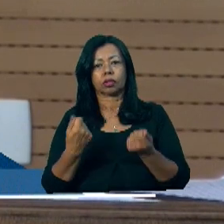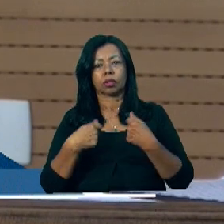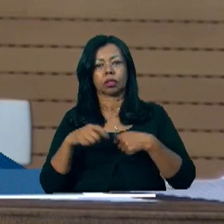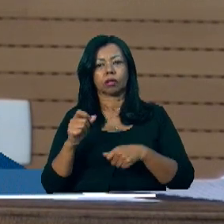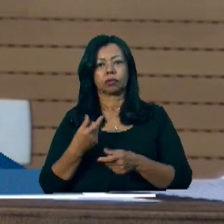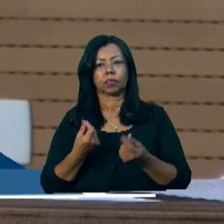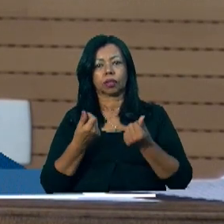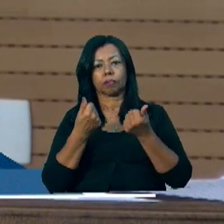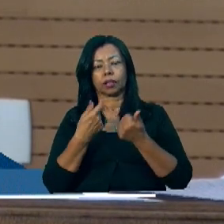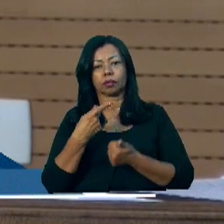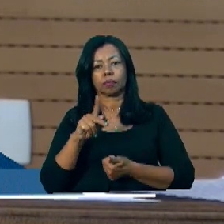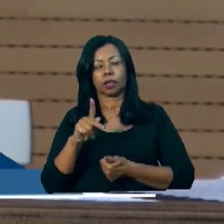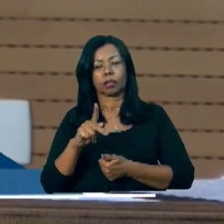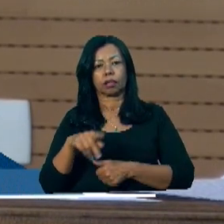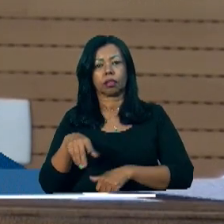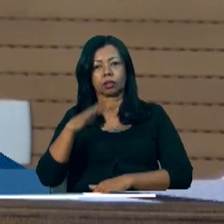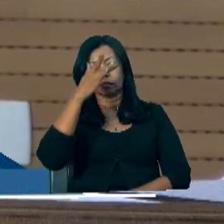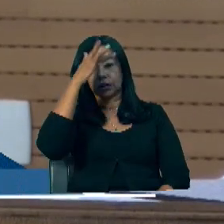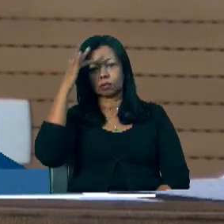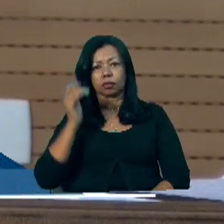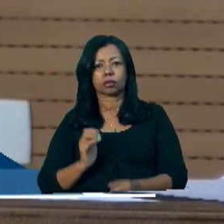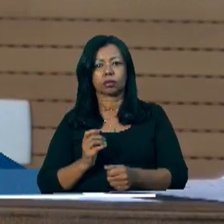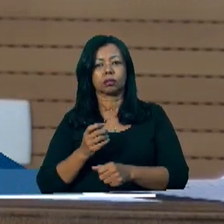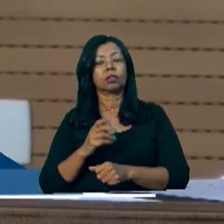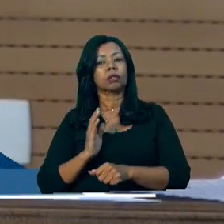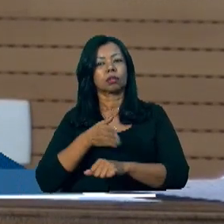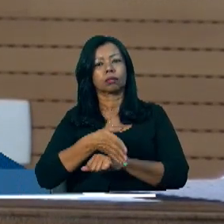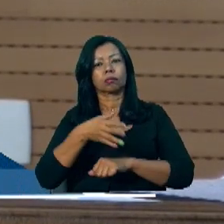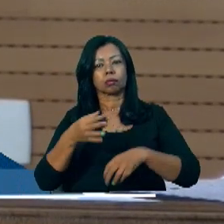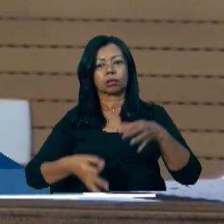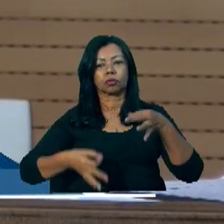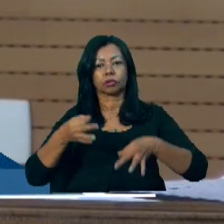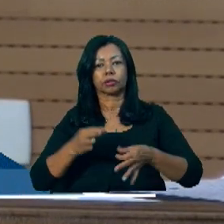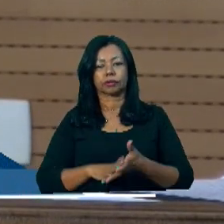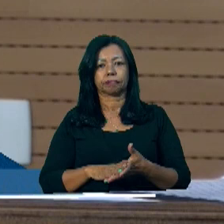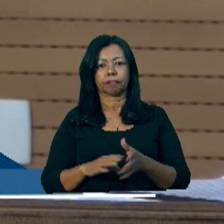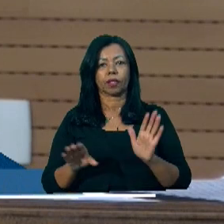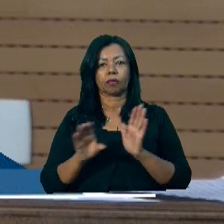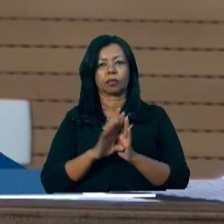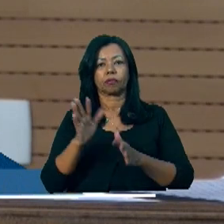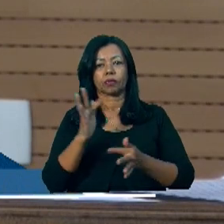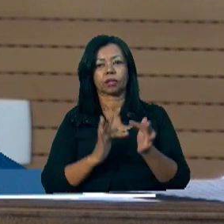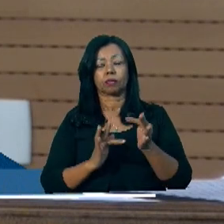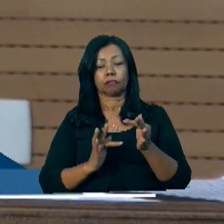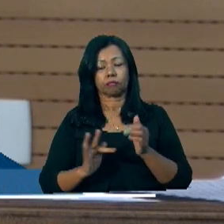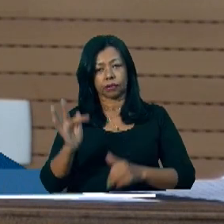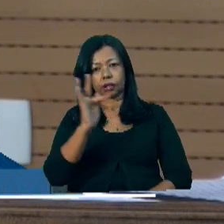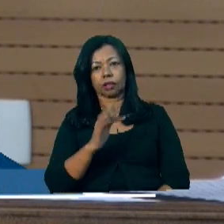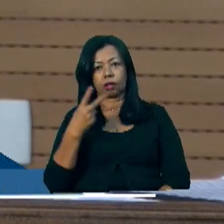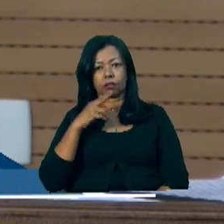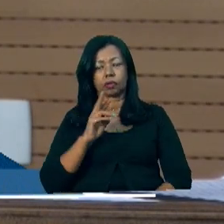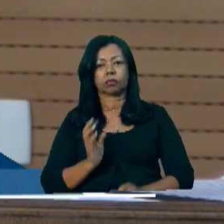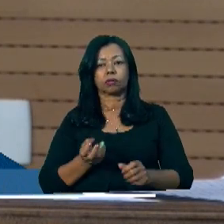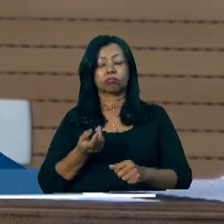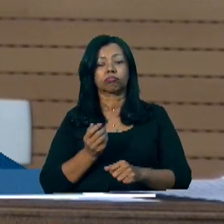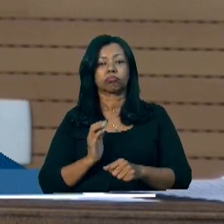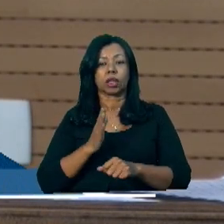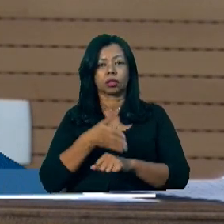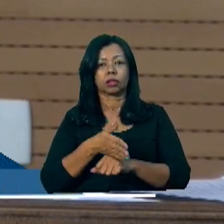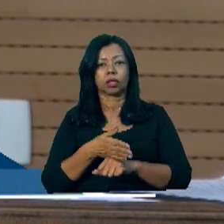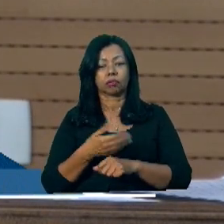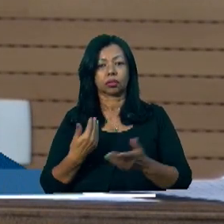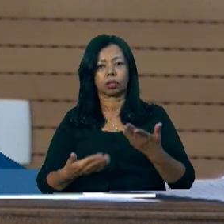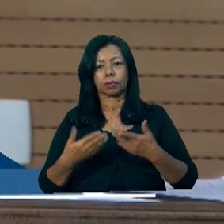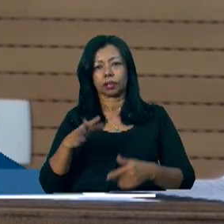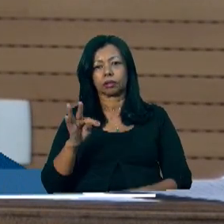elevação das custas causará aos cidadãos que acessam a justiça a Constituição Federal previu acesso ao poder judiciário Independente